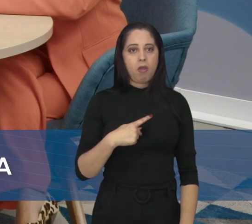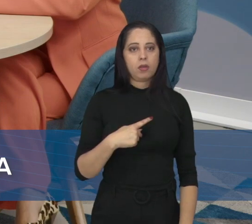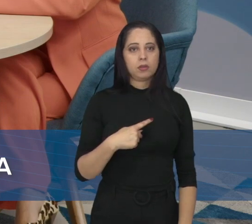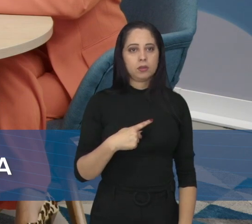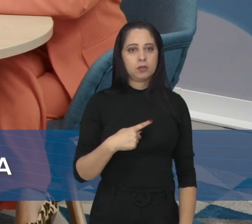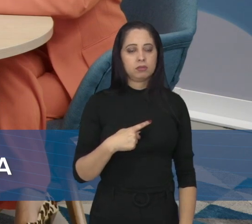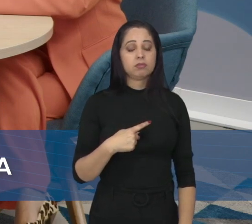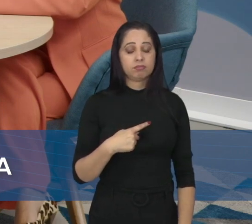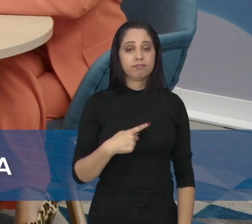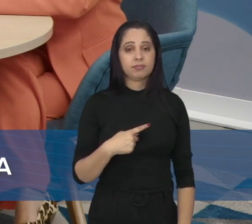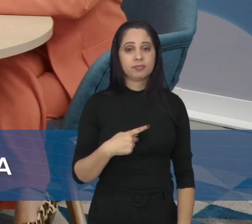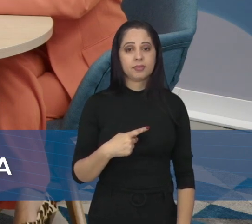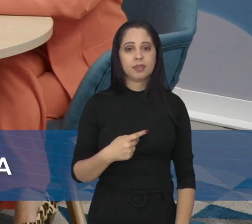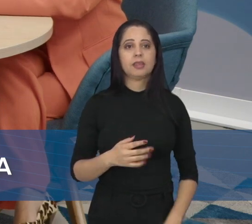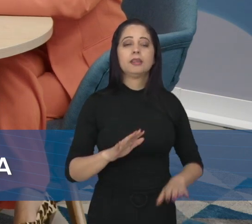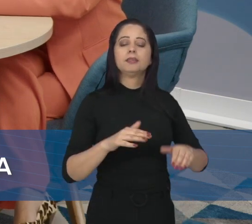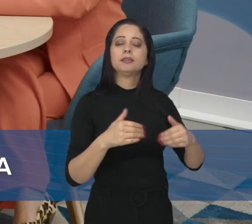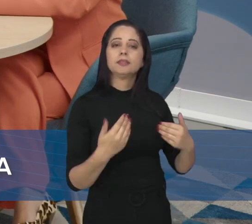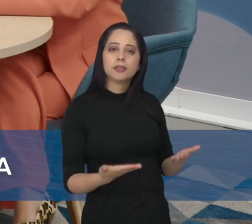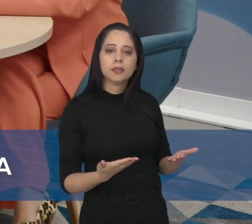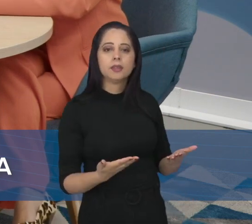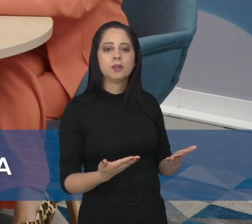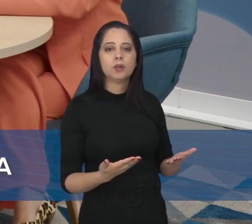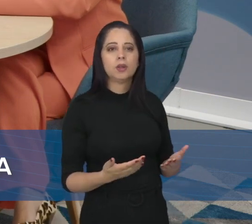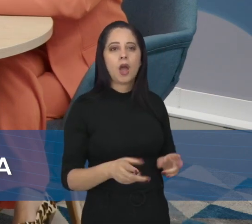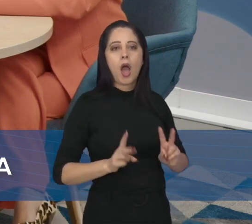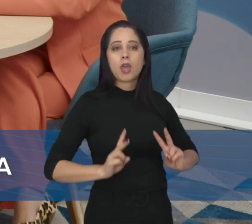ou eu me adequo àquele quadradinho,